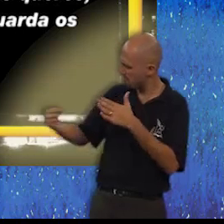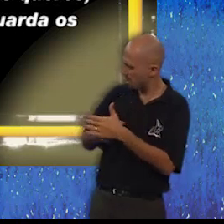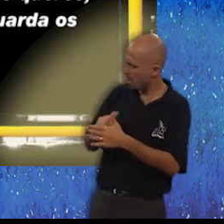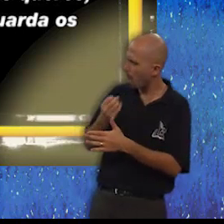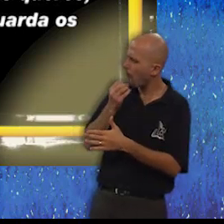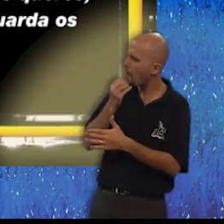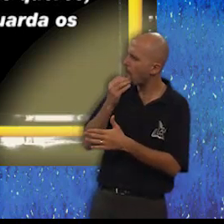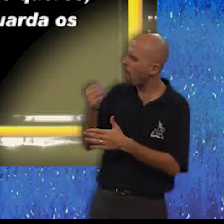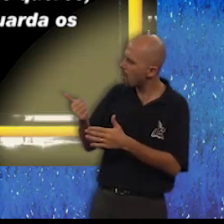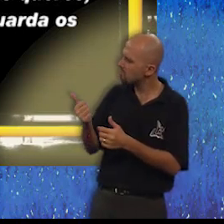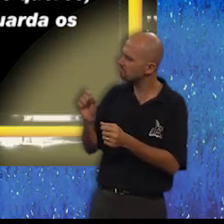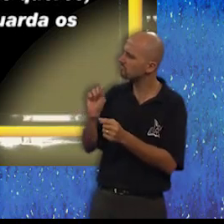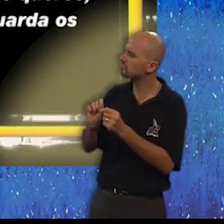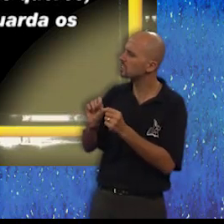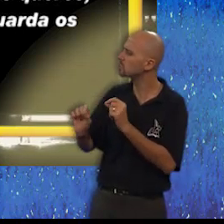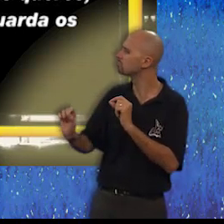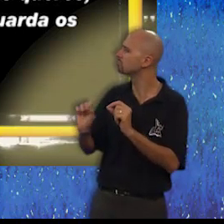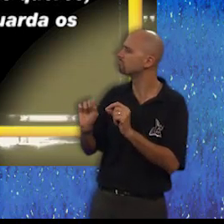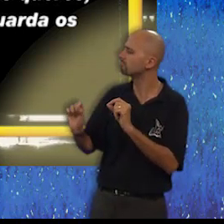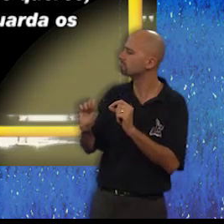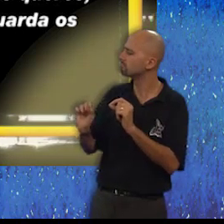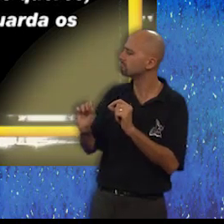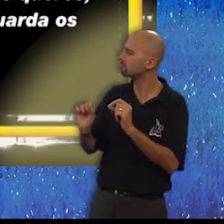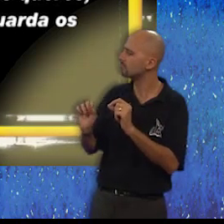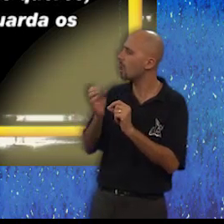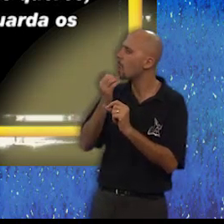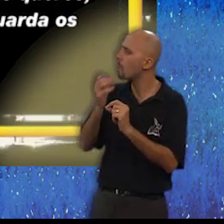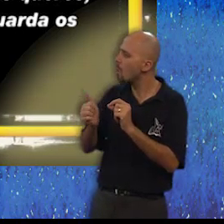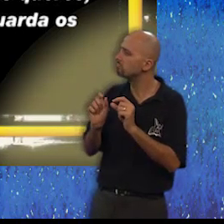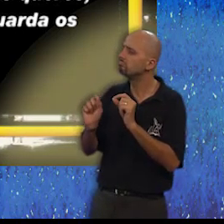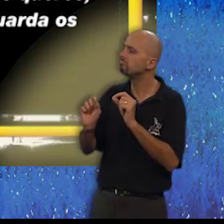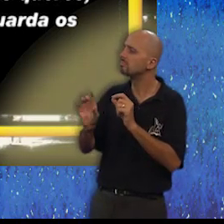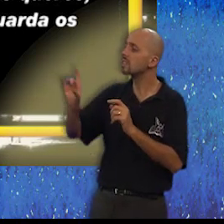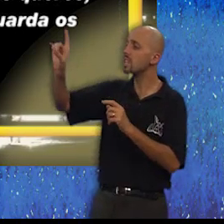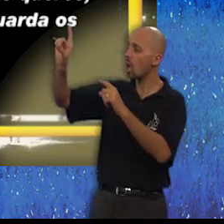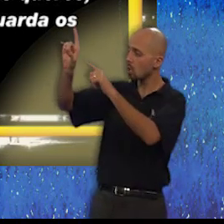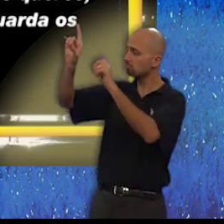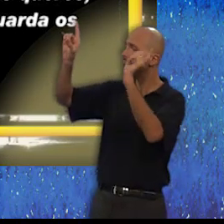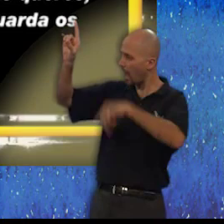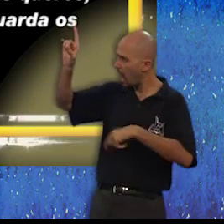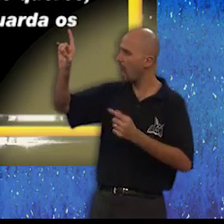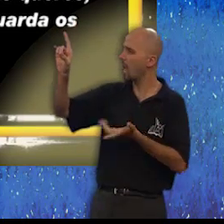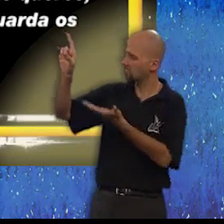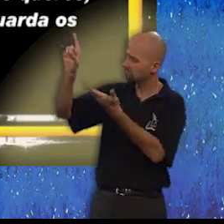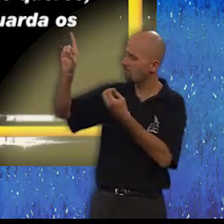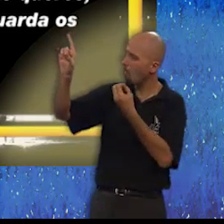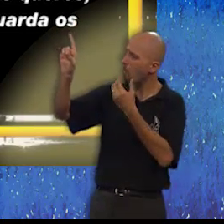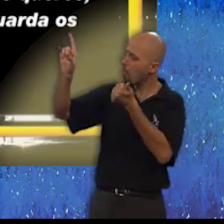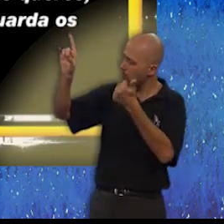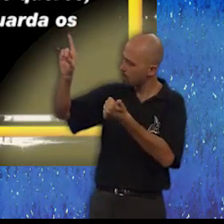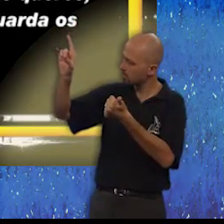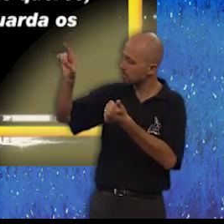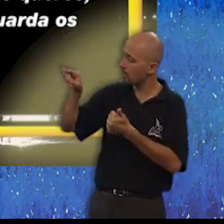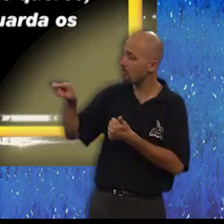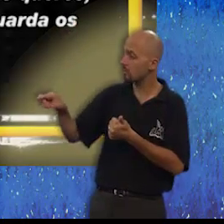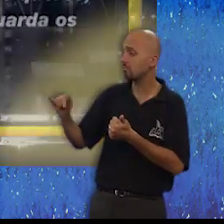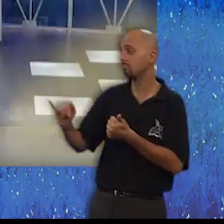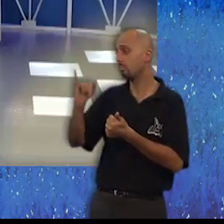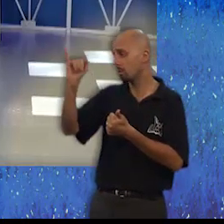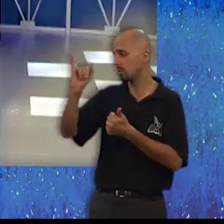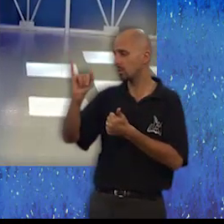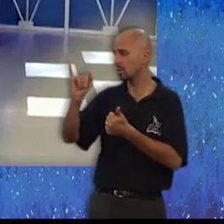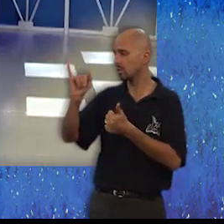é bom? Bom só existe um que é Deus. Se queres, porém, a vida eterna, guarda os